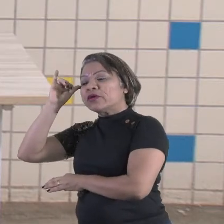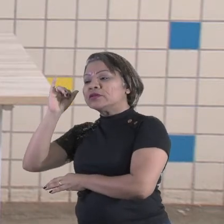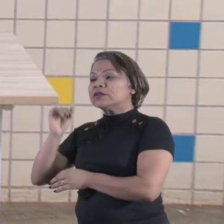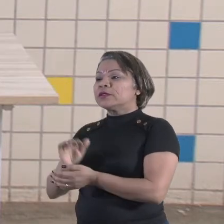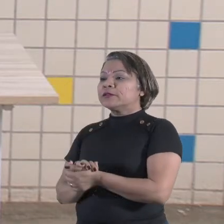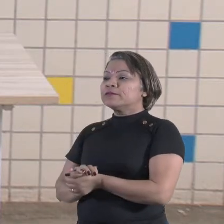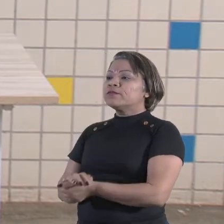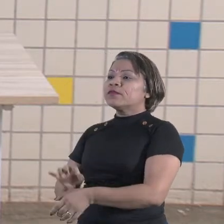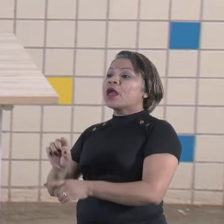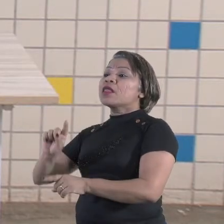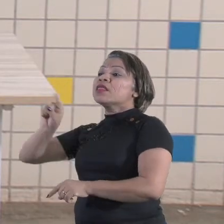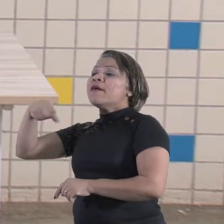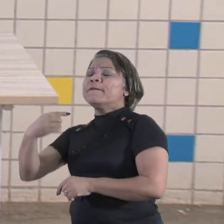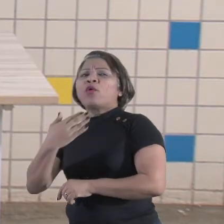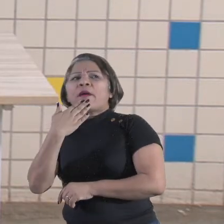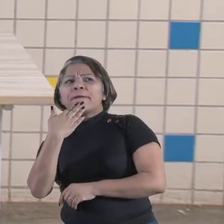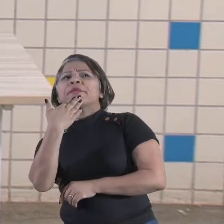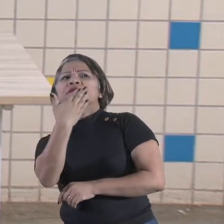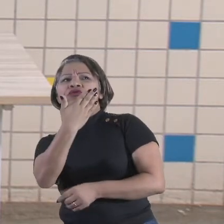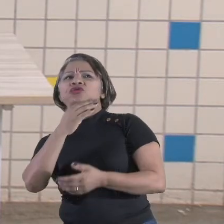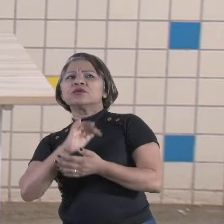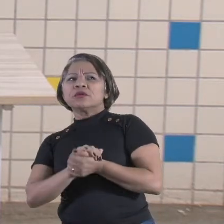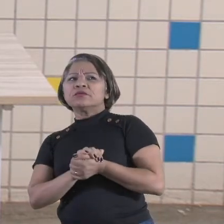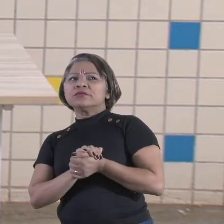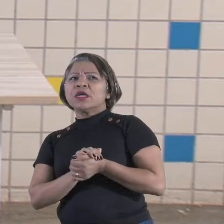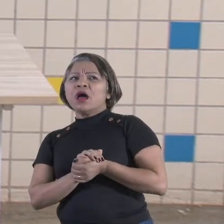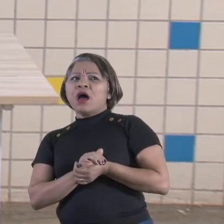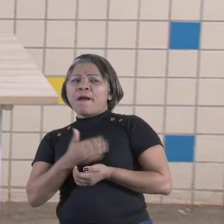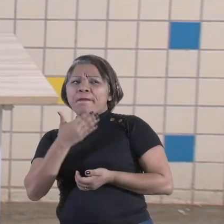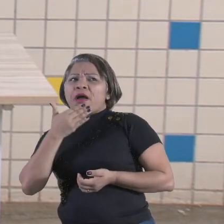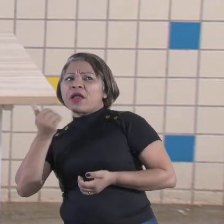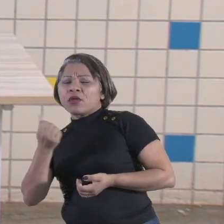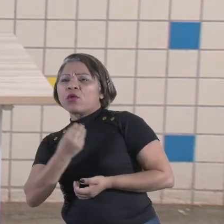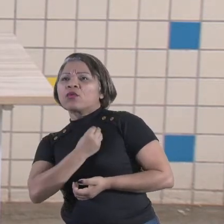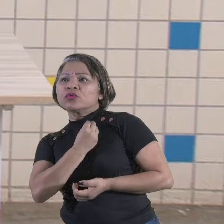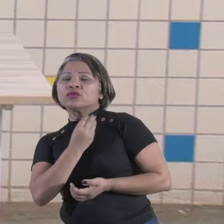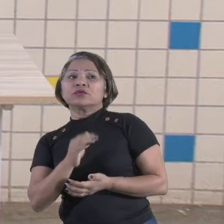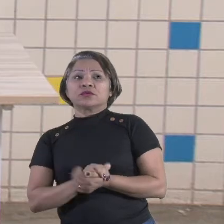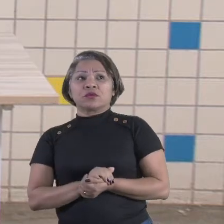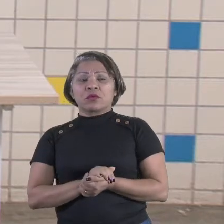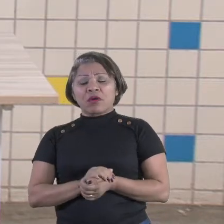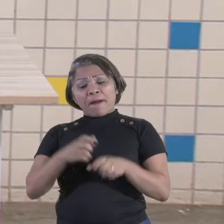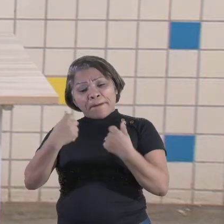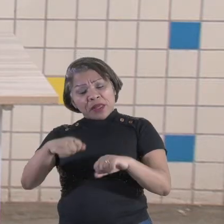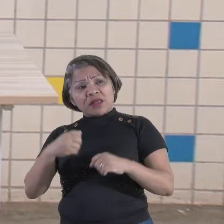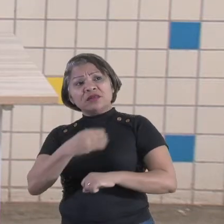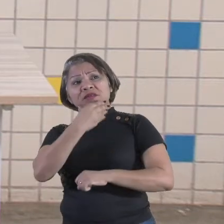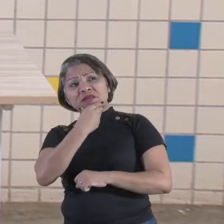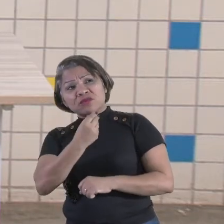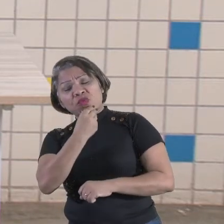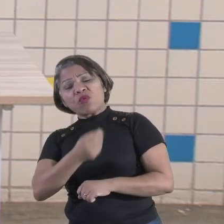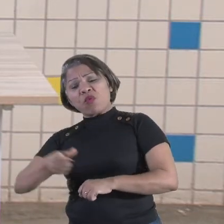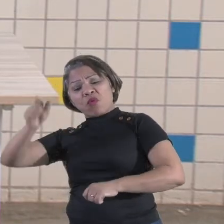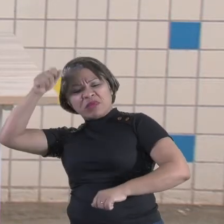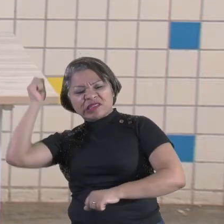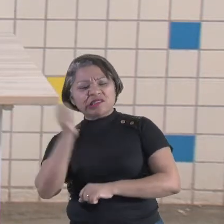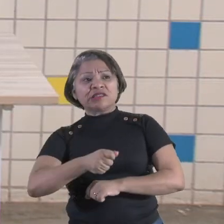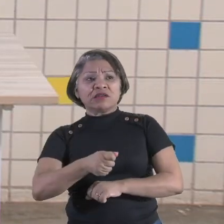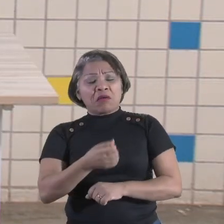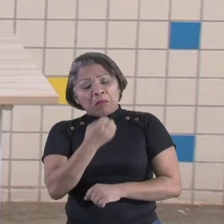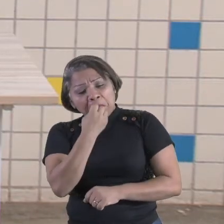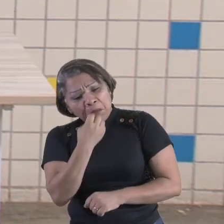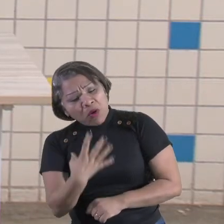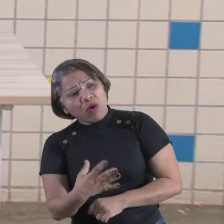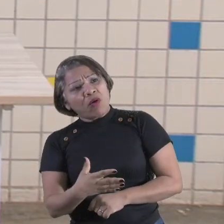senhores melhores condições, que era um feitor mais agradável, um feitor que fosse do conhecimento